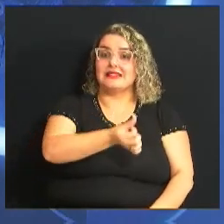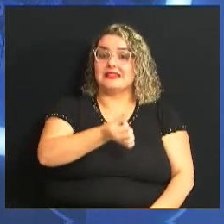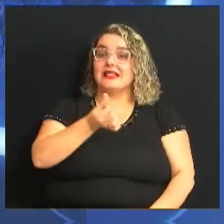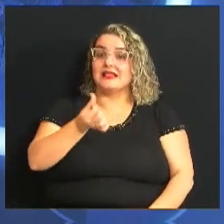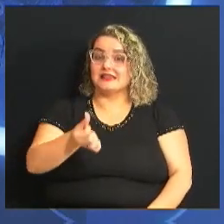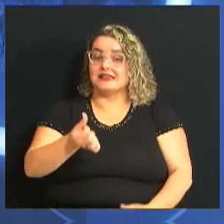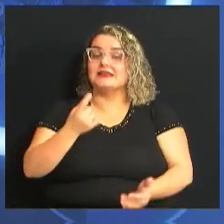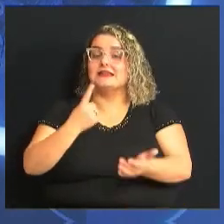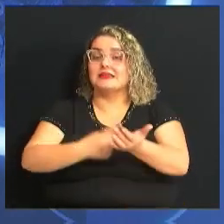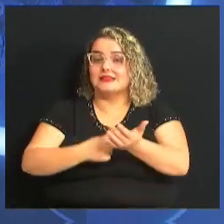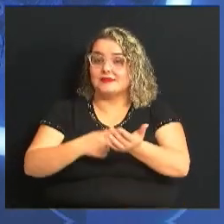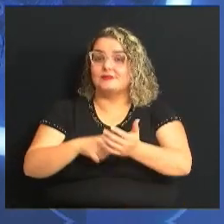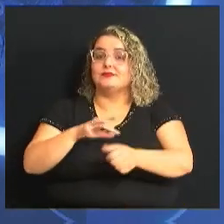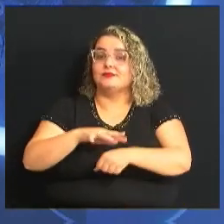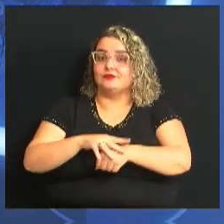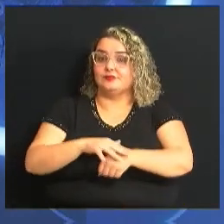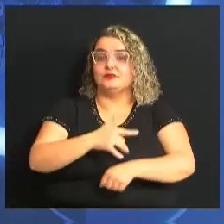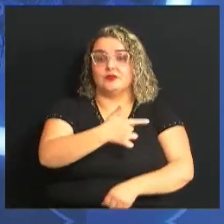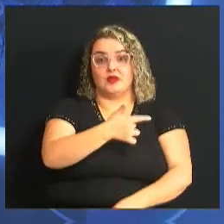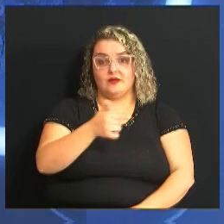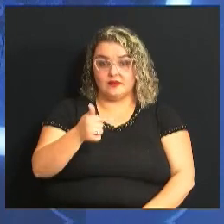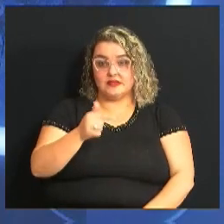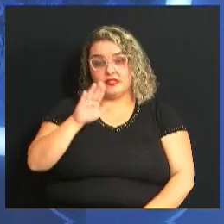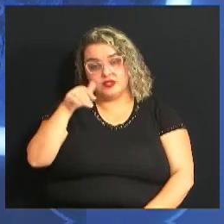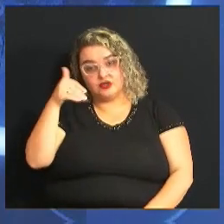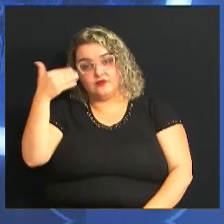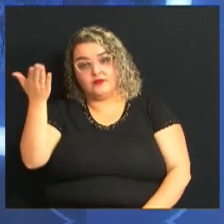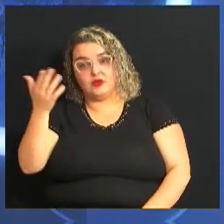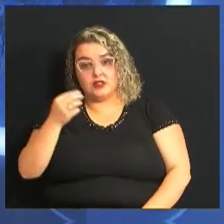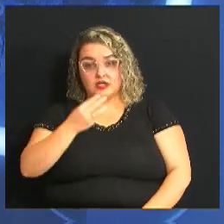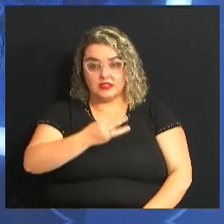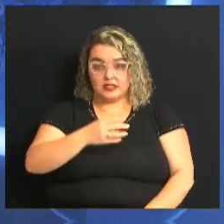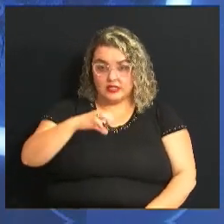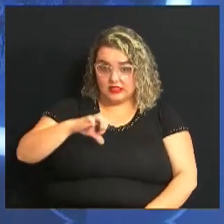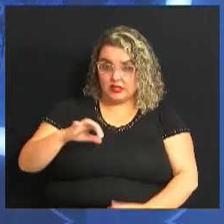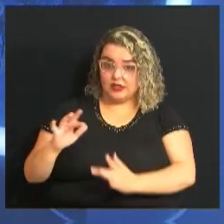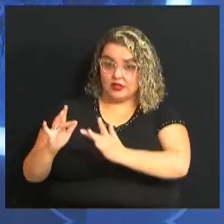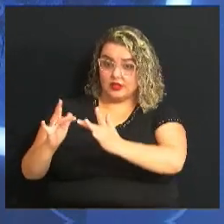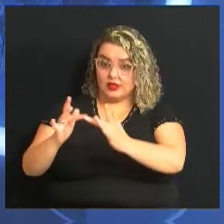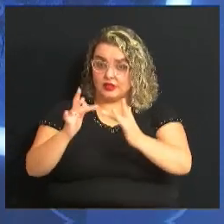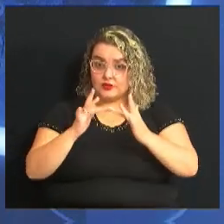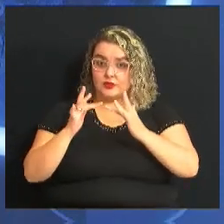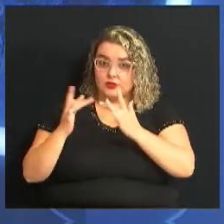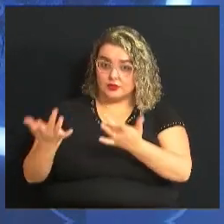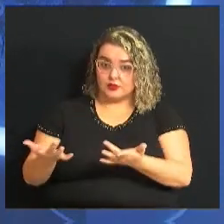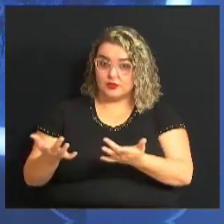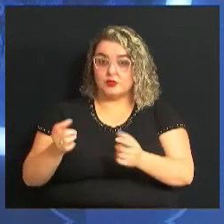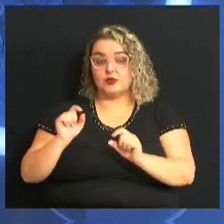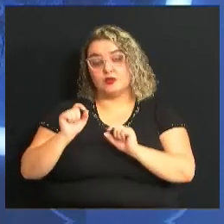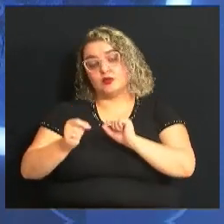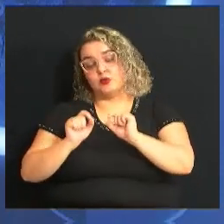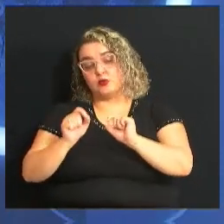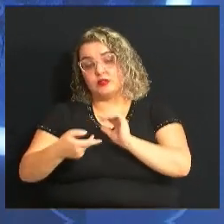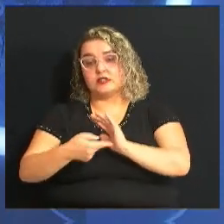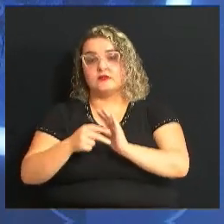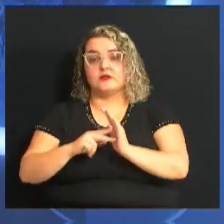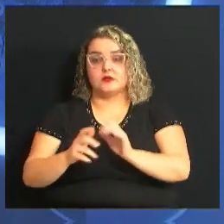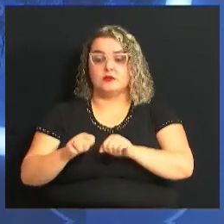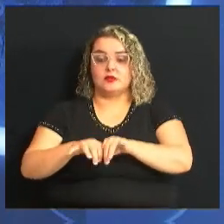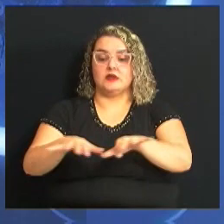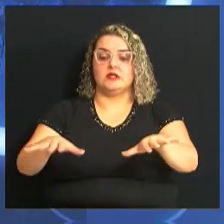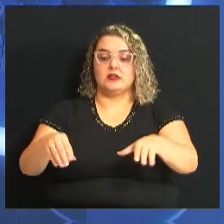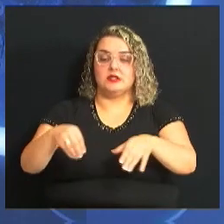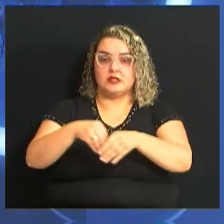doença, sendo 27 importadas e 39 autóctones, ou seja, que foram transmitidas